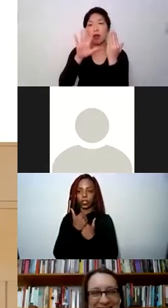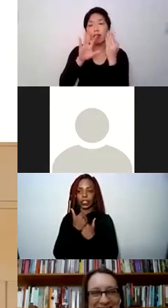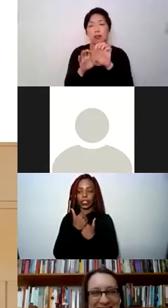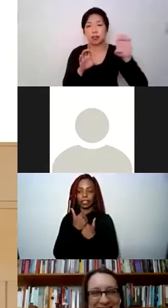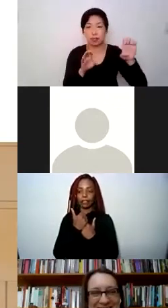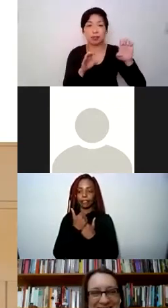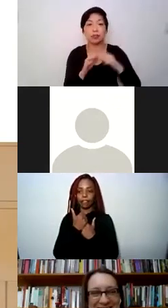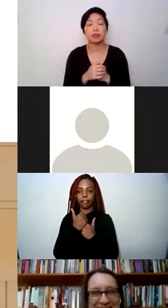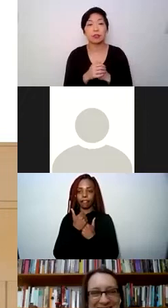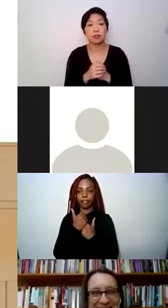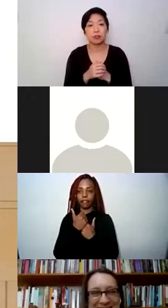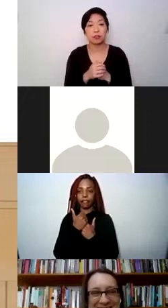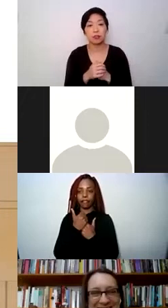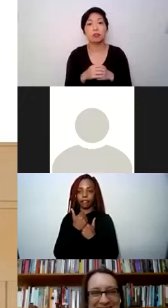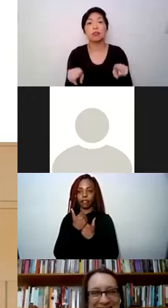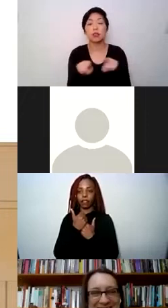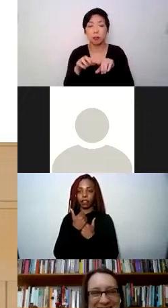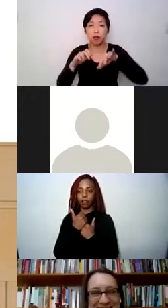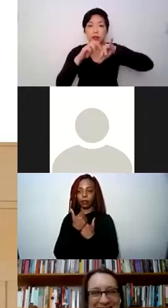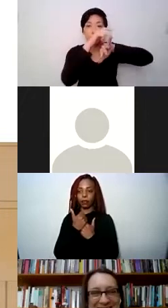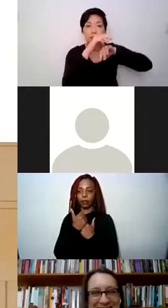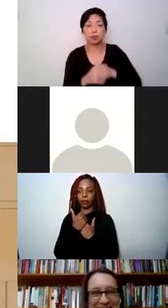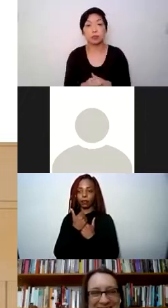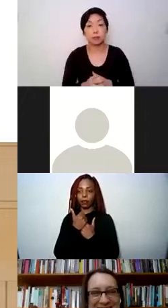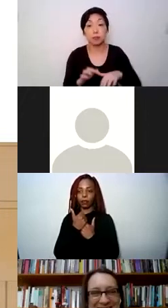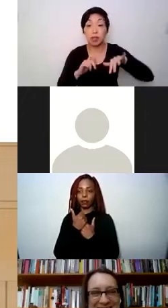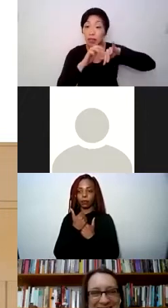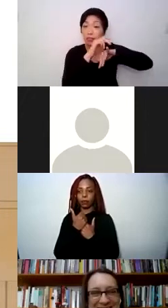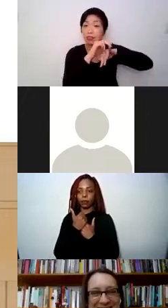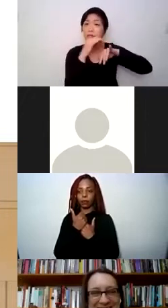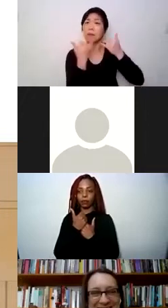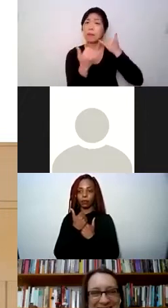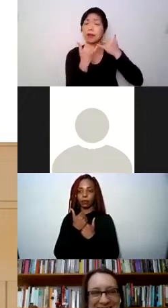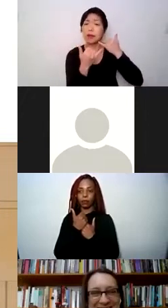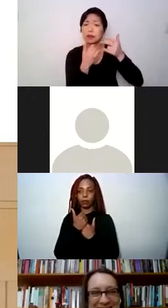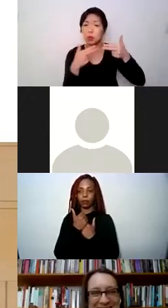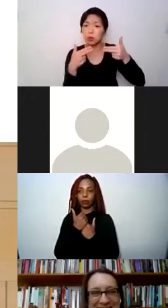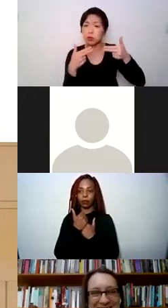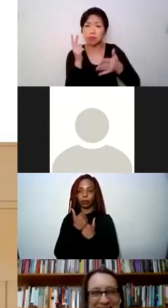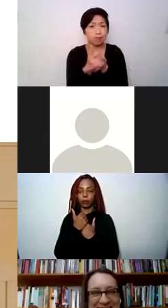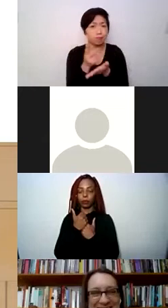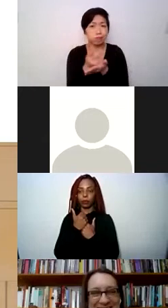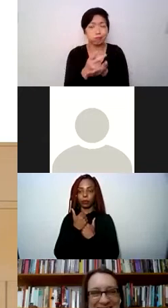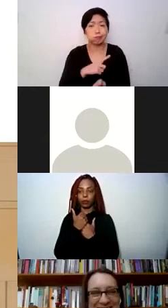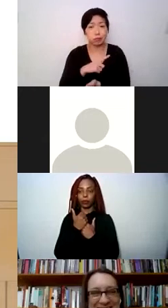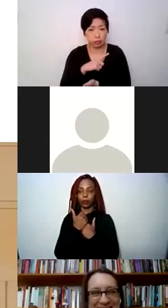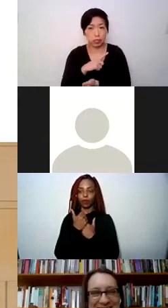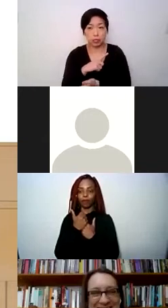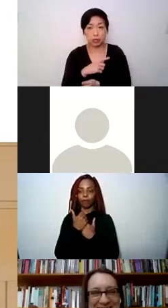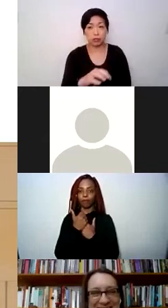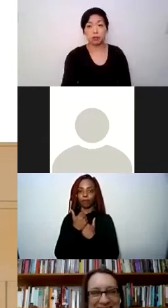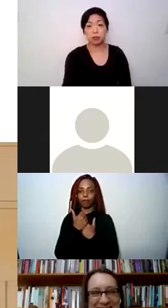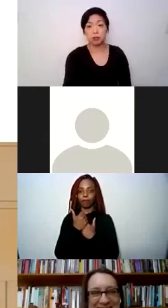fachada frontal assim como a escada também a escada ela é um elemento muito recorrente nas obras da Lina sempre aparece